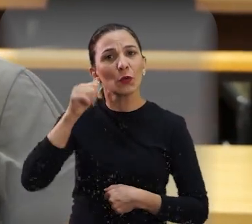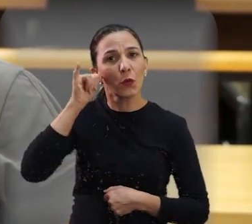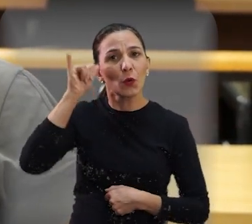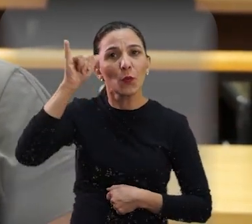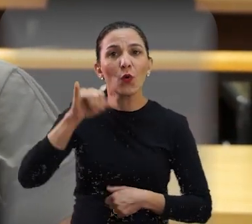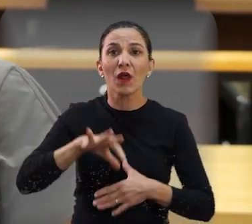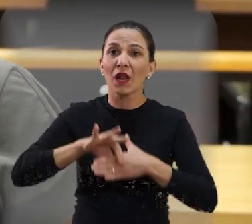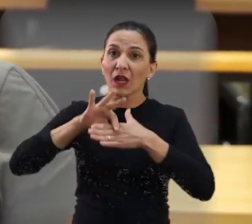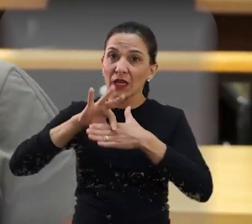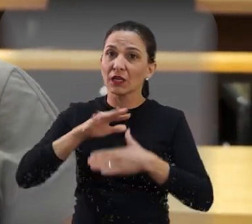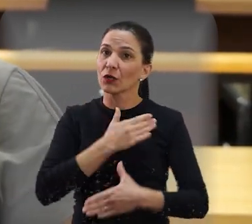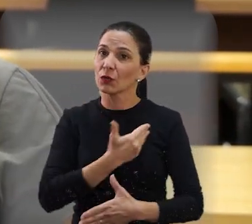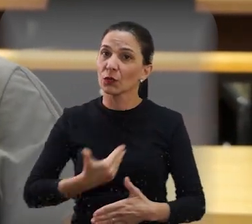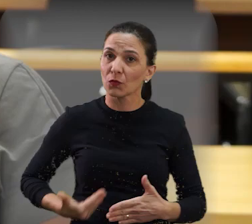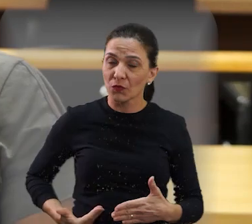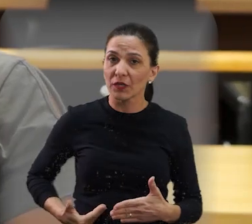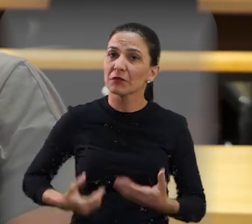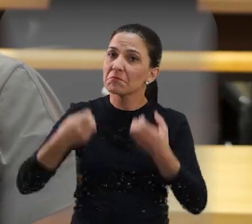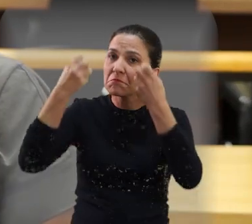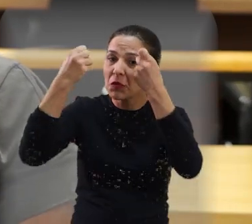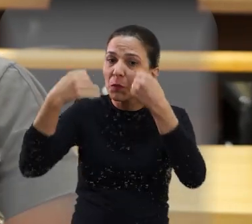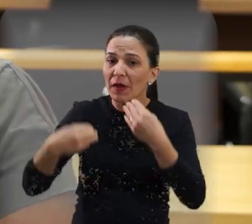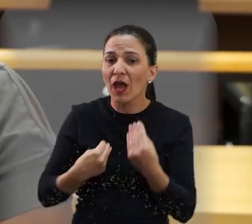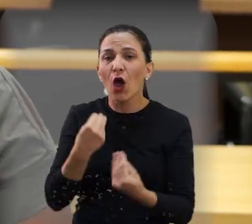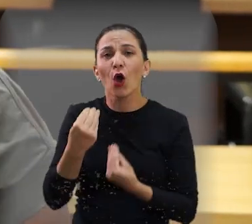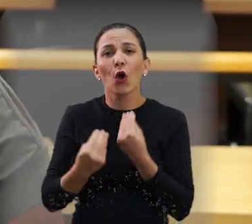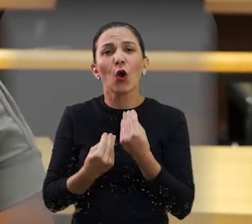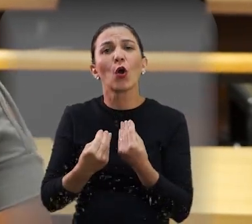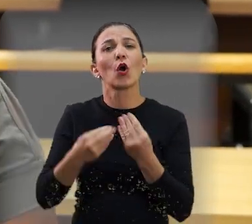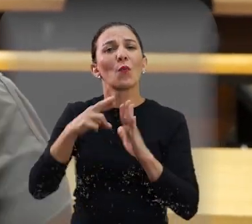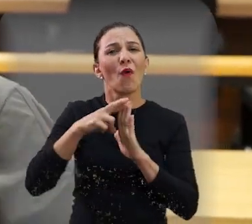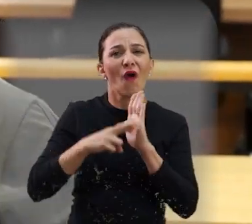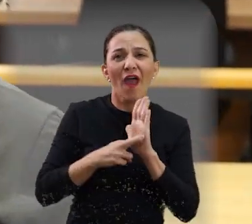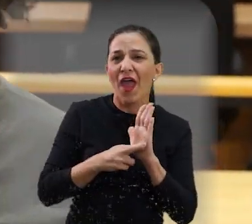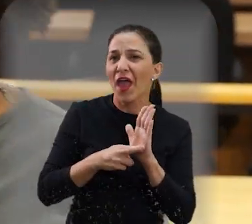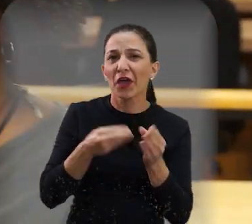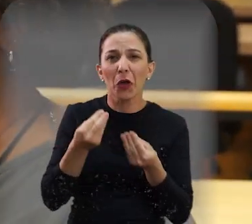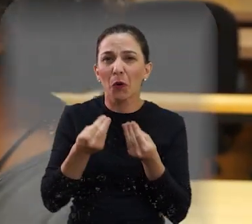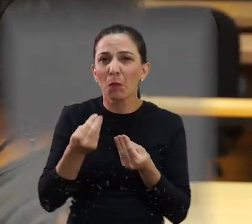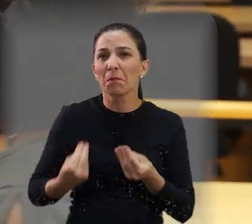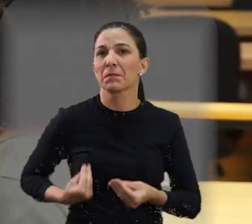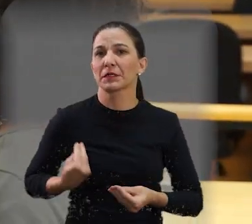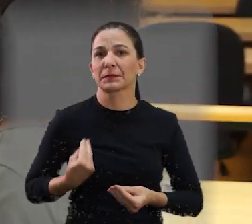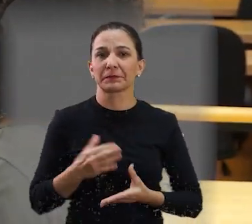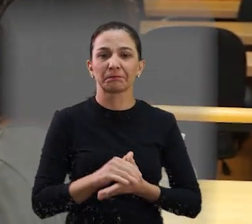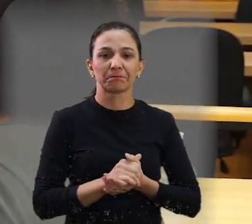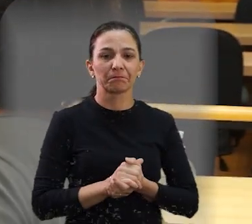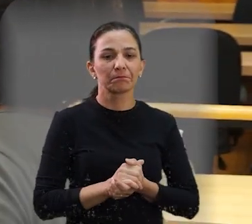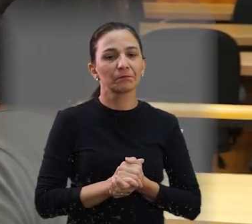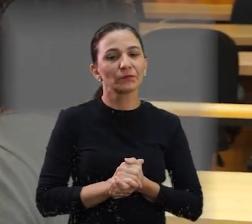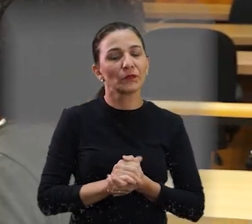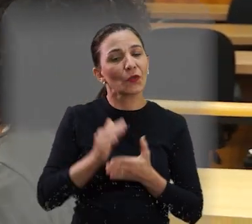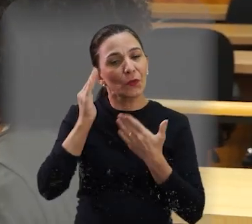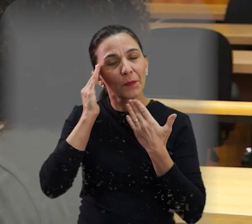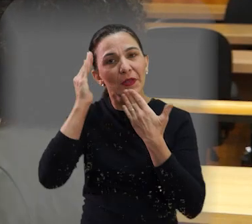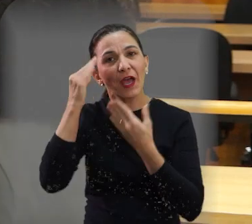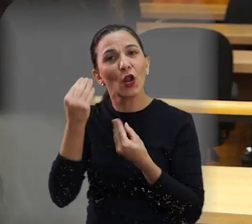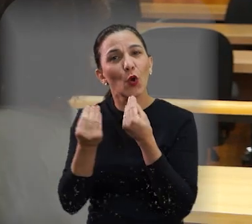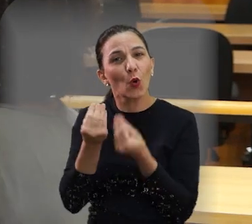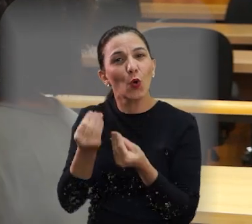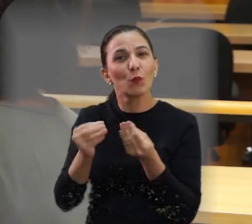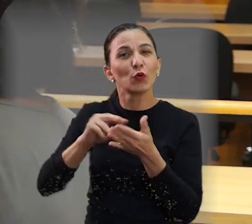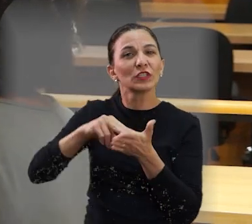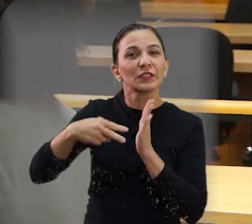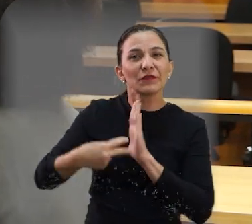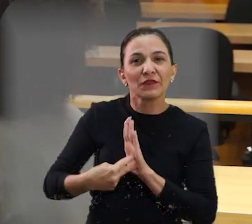líder do governo aqui nessa legislatura e vai nos explicar um pouquinho mais sobre como vai funcionar boi muito obrigada diz para a gente